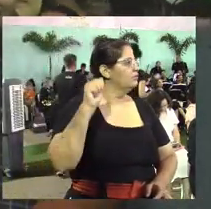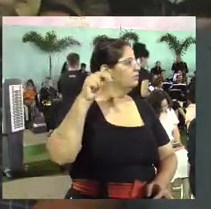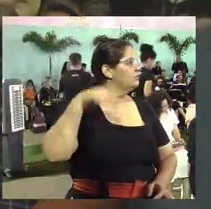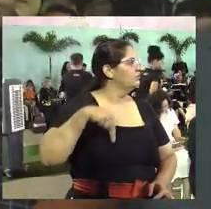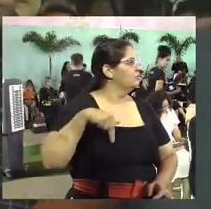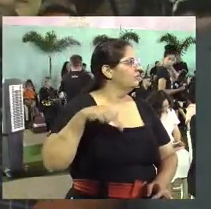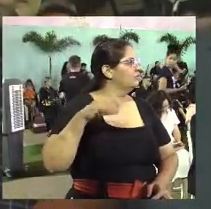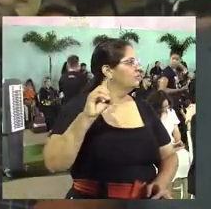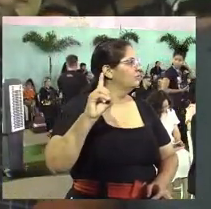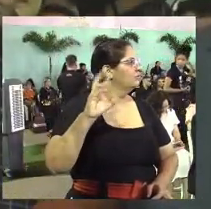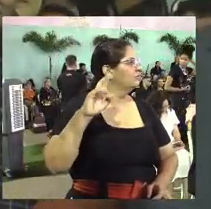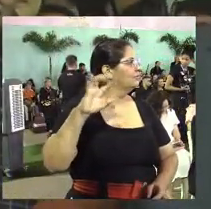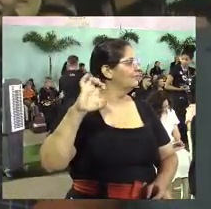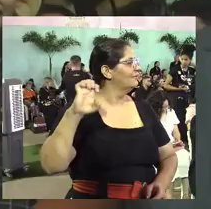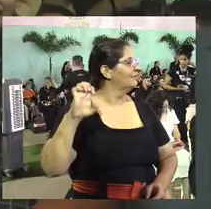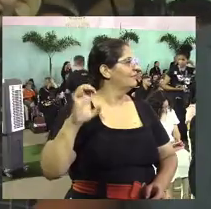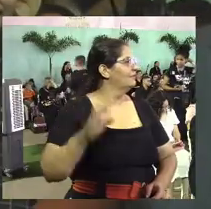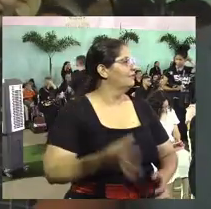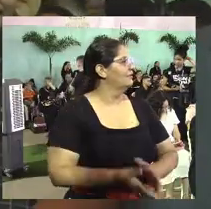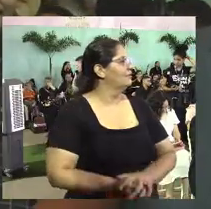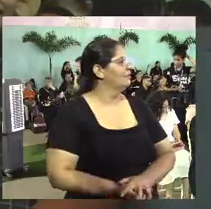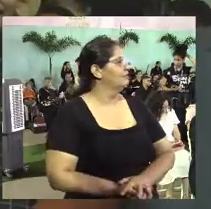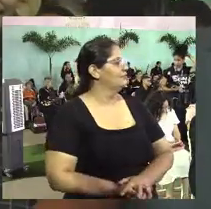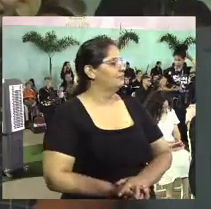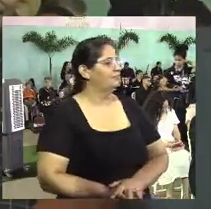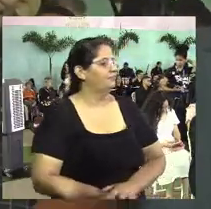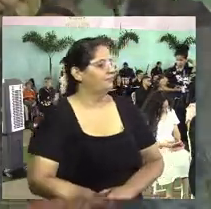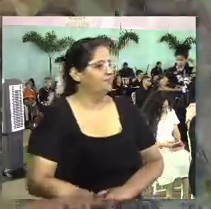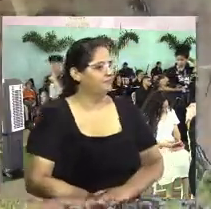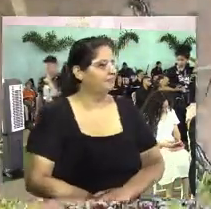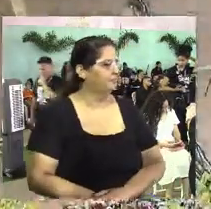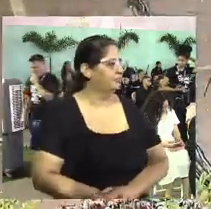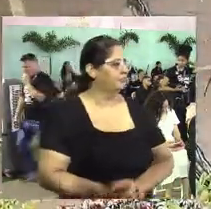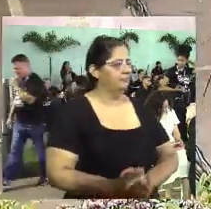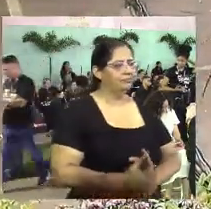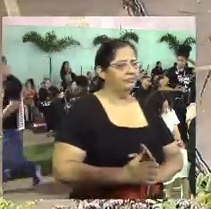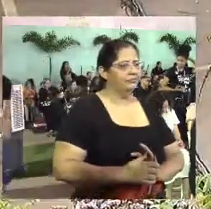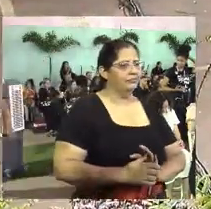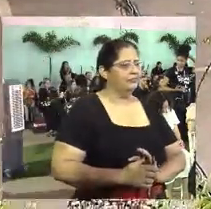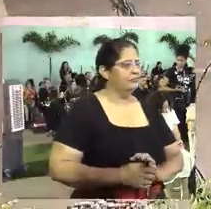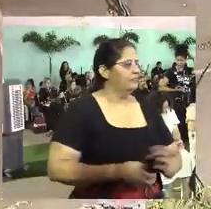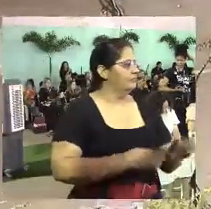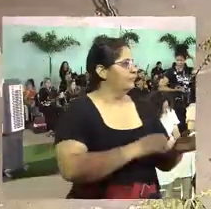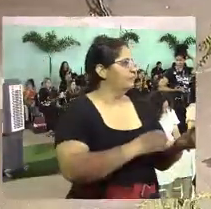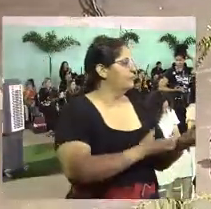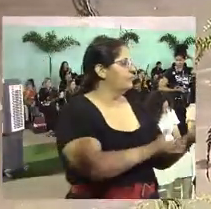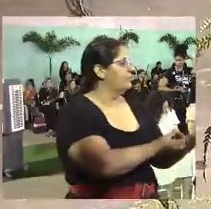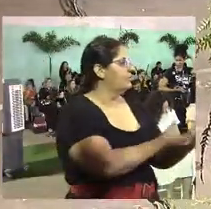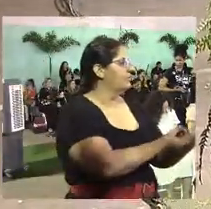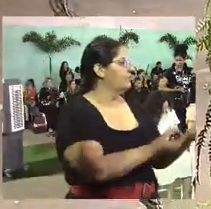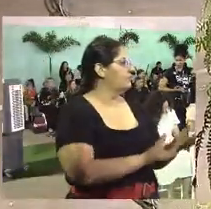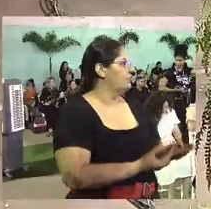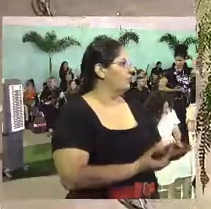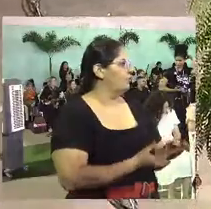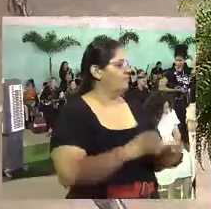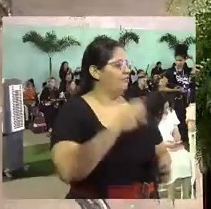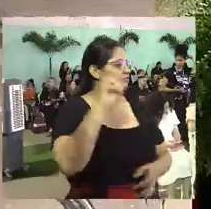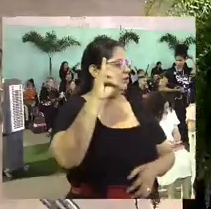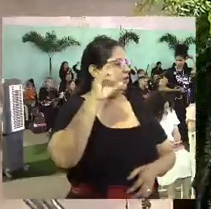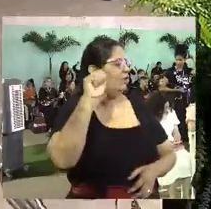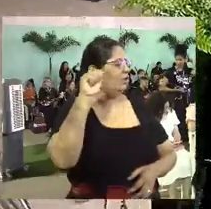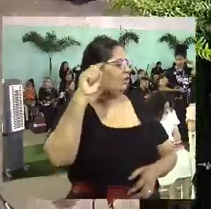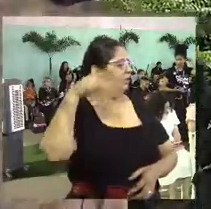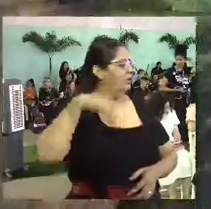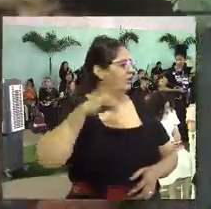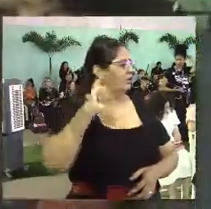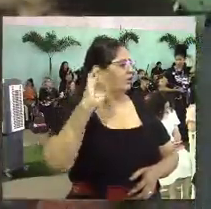jovem pastor jovem Pastor André Luiz a jovem pastora Daniele que